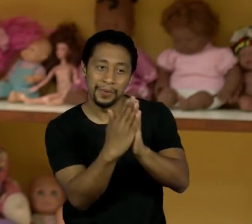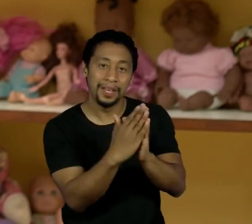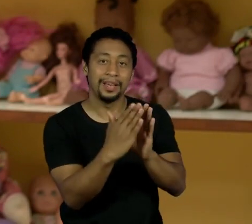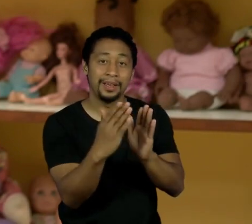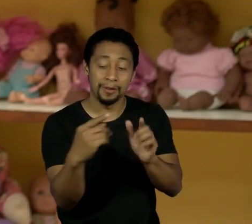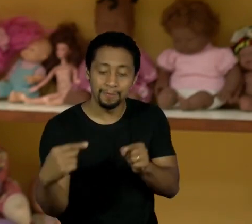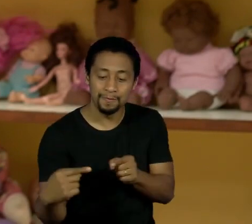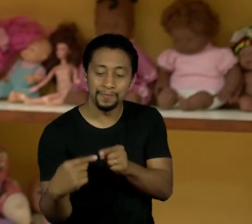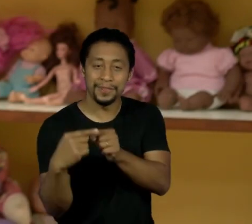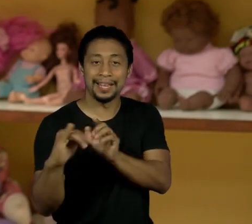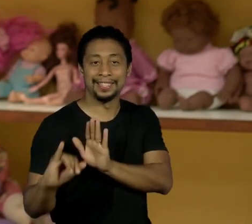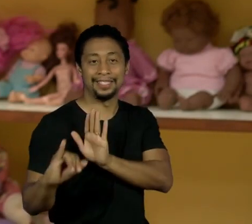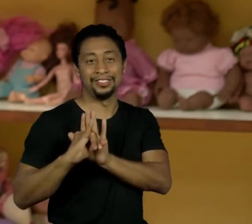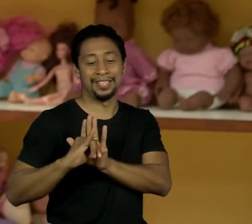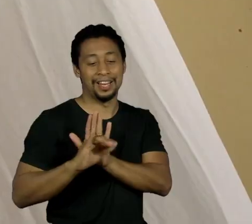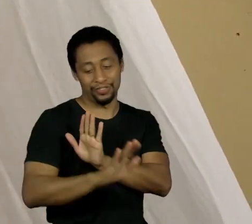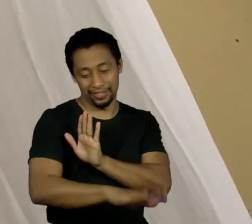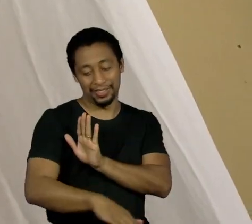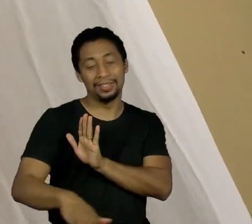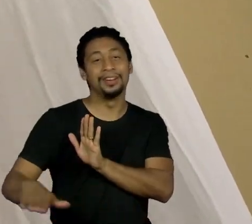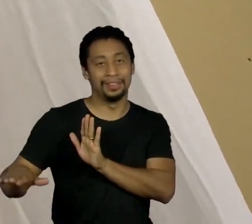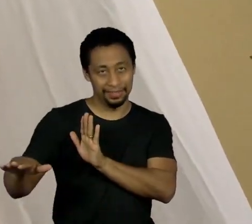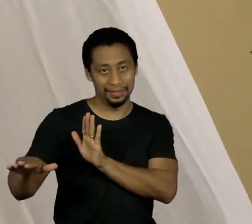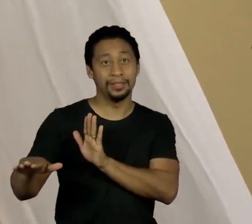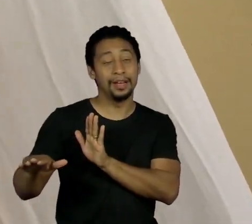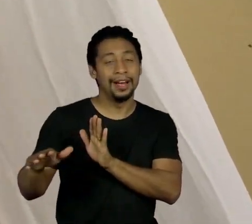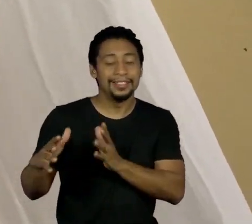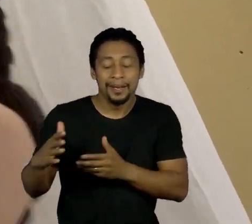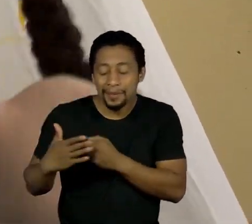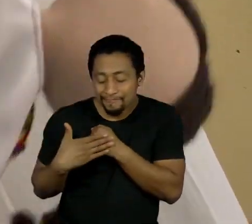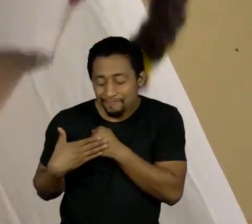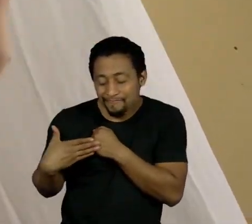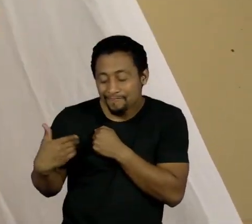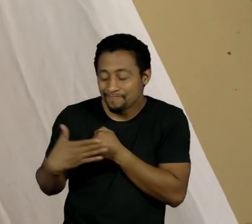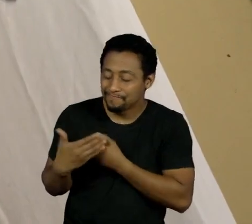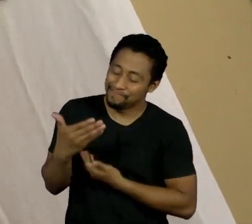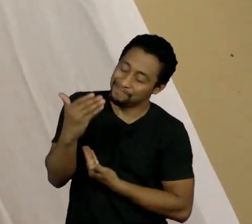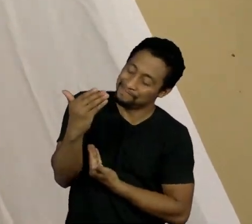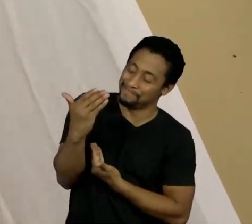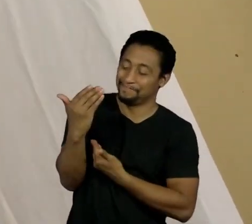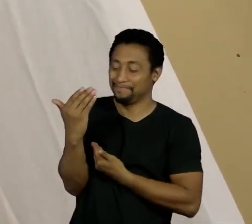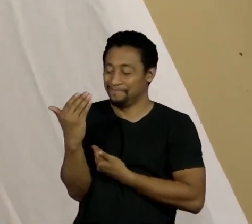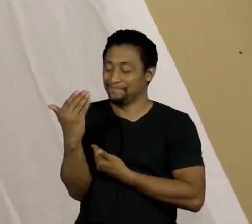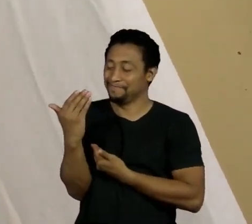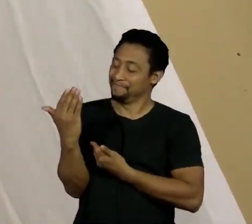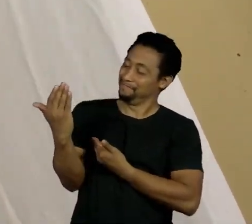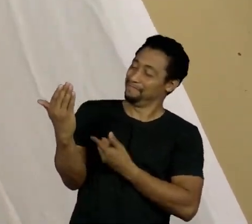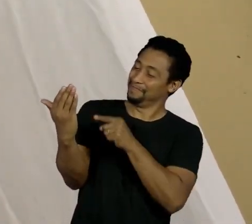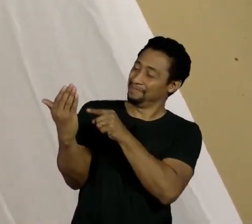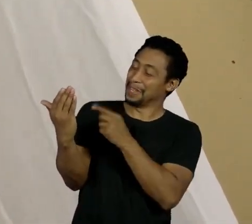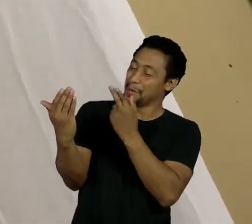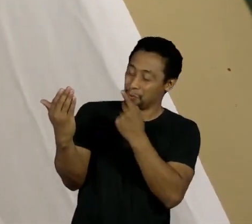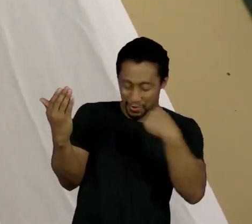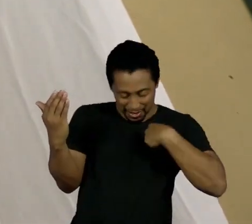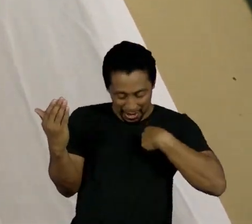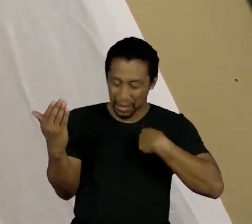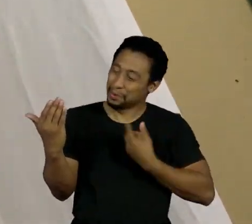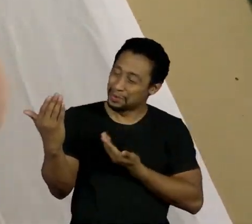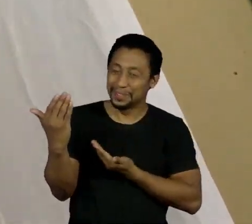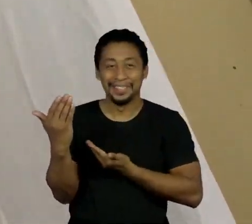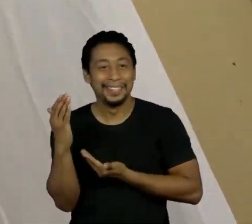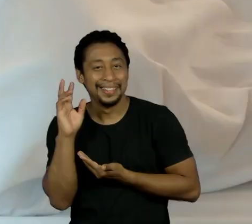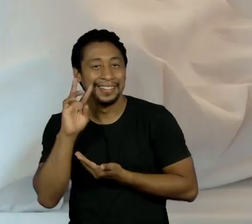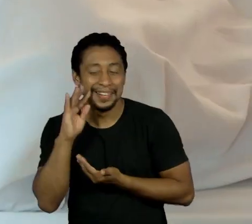com essa boneca, de onde se cria um apego, um reconhecimento, a tal ponto que depois essa boneca vai ser levada